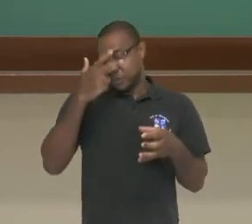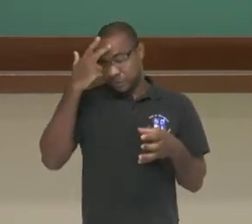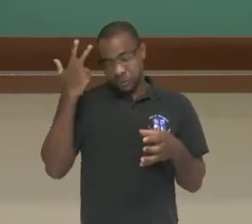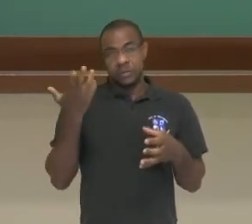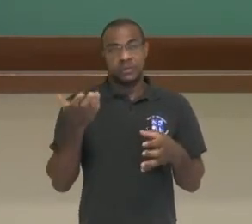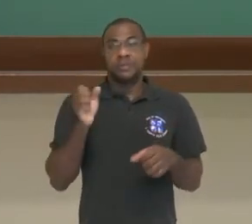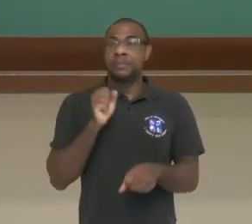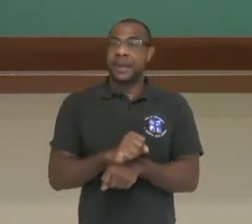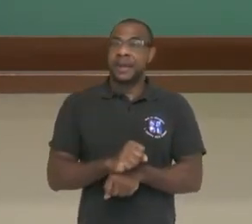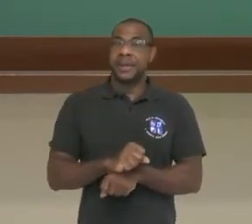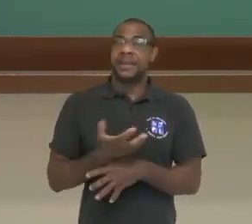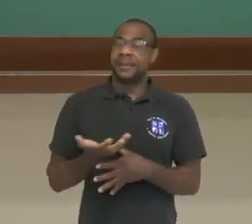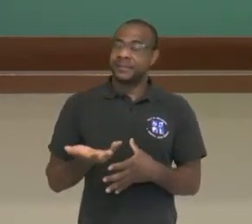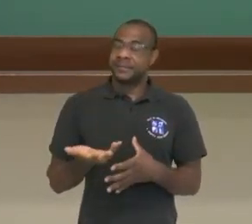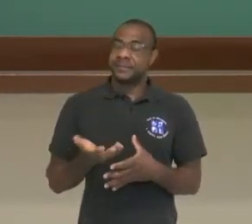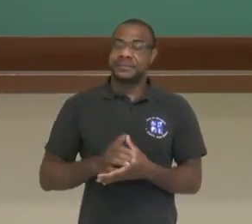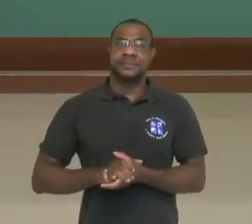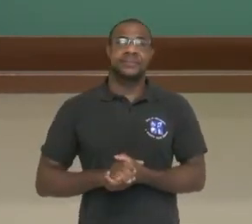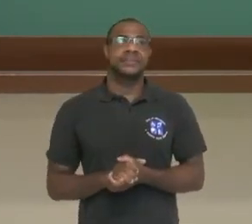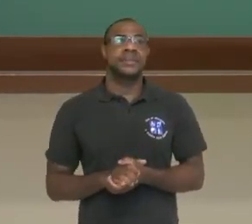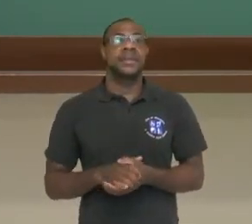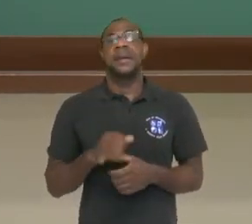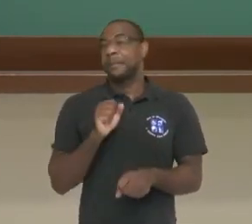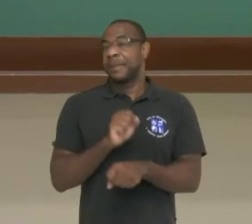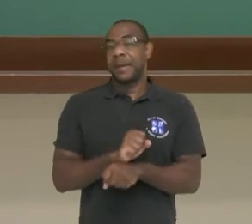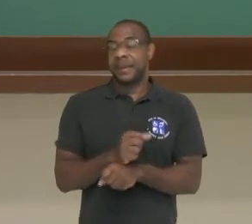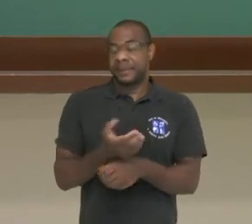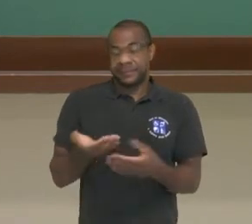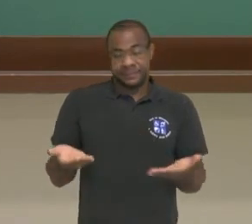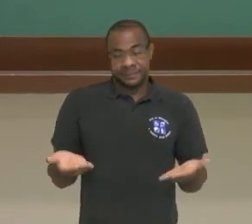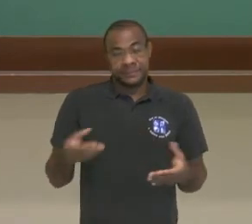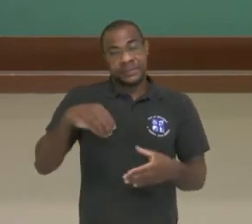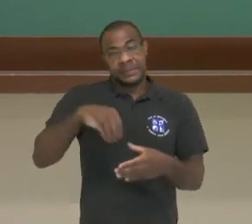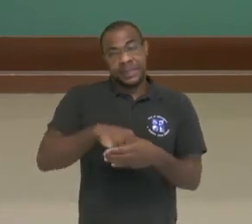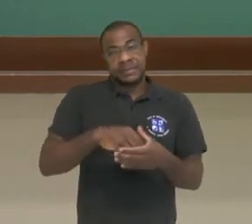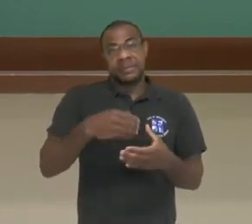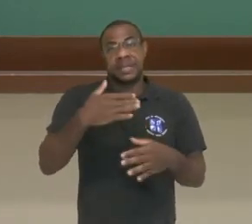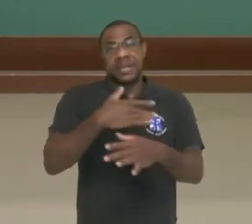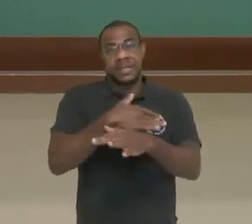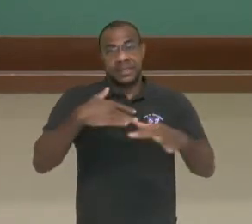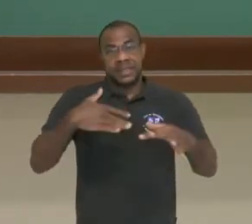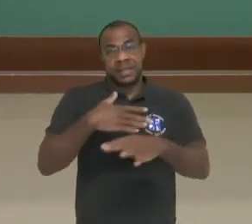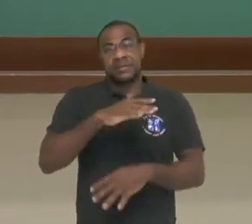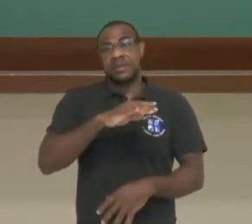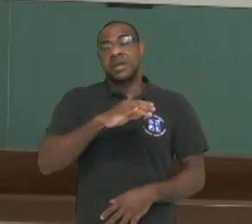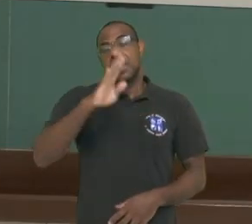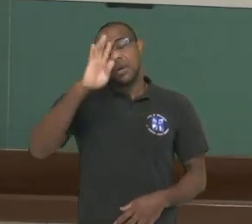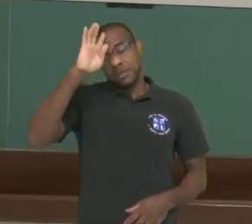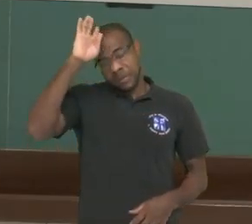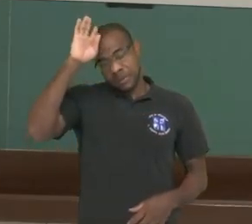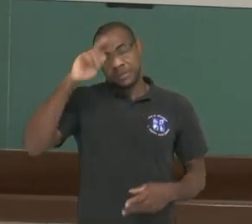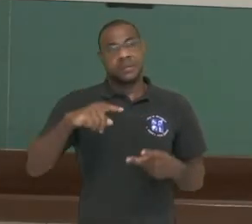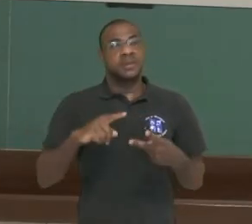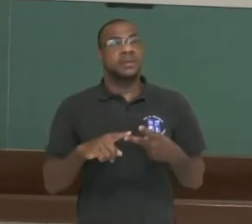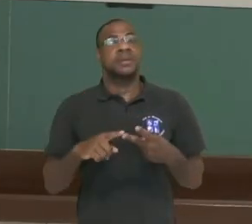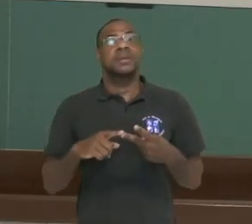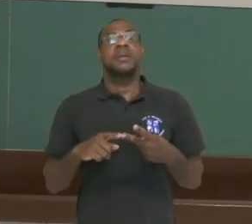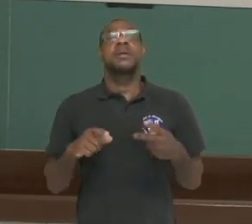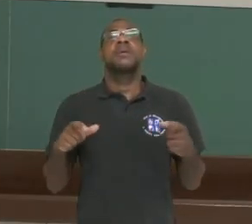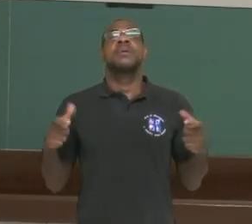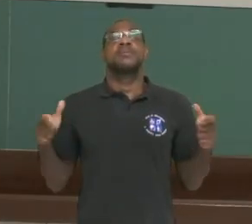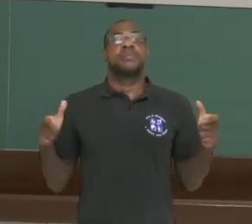ociosas, paradas, né? Onerosas não, ociosas, paradas dentro do Império. Você tem então uma diminuição das guerras